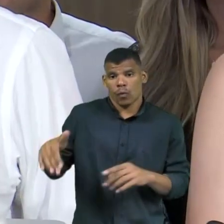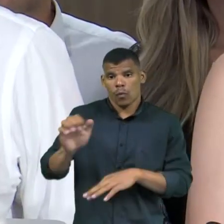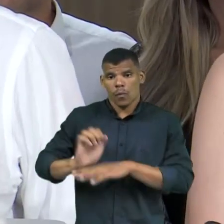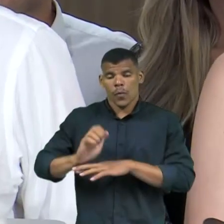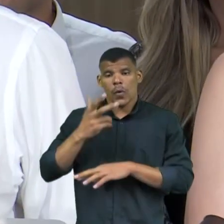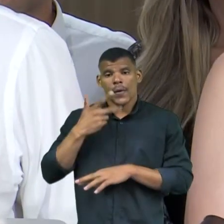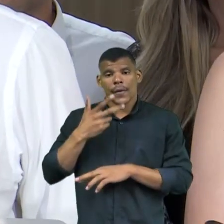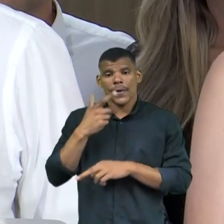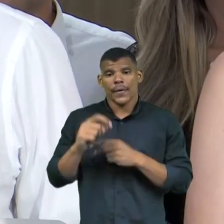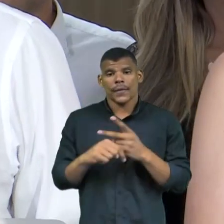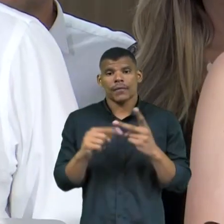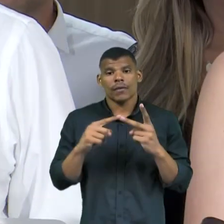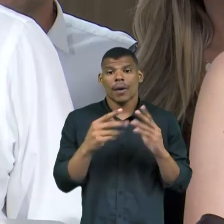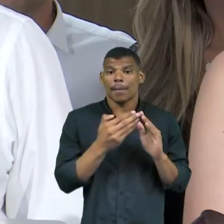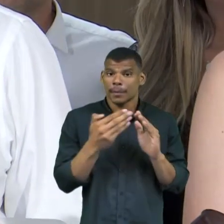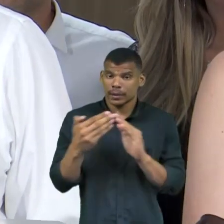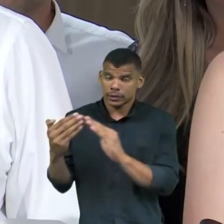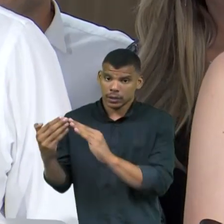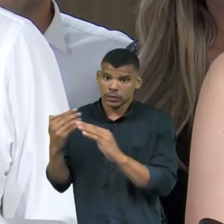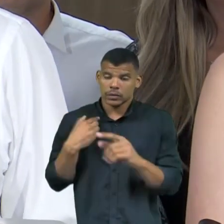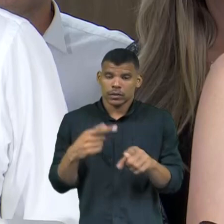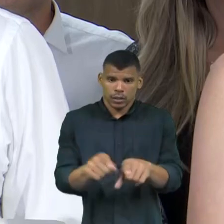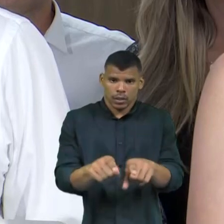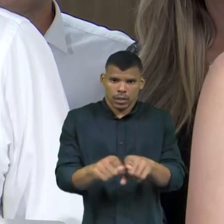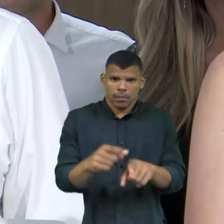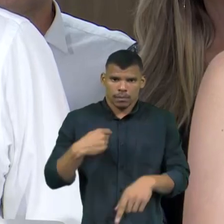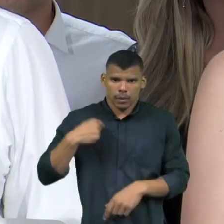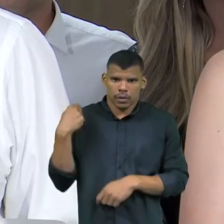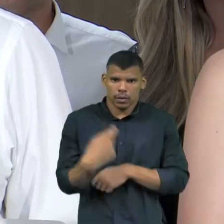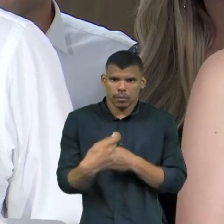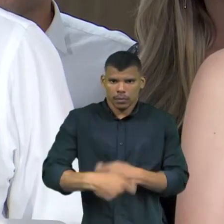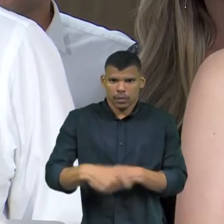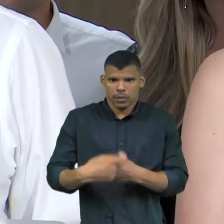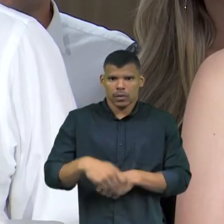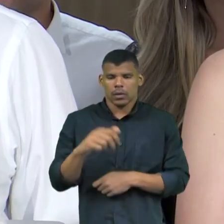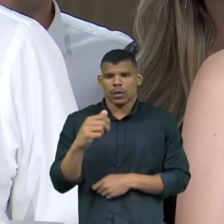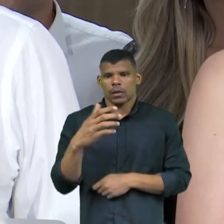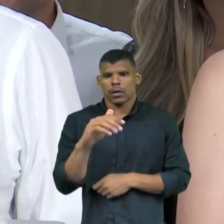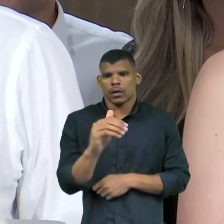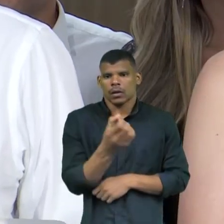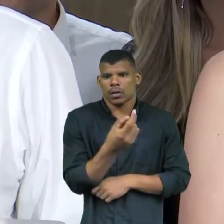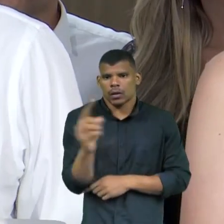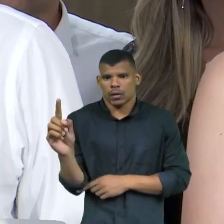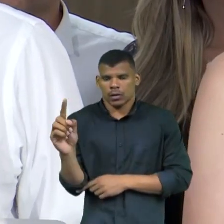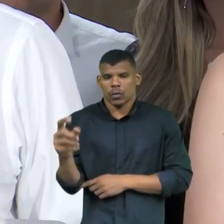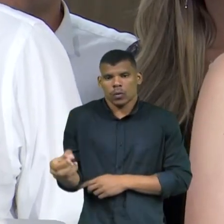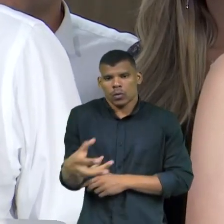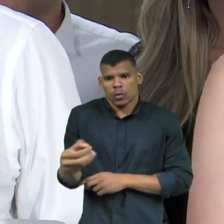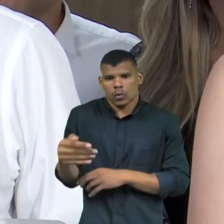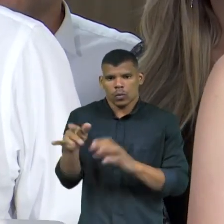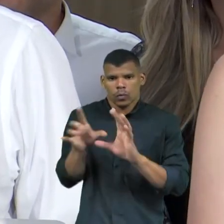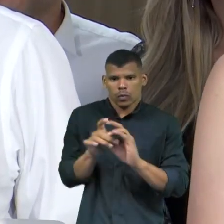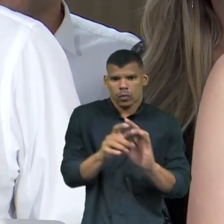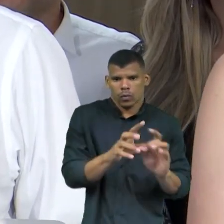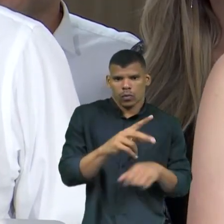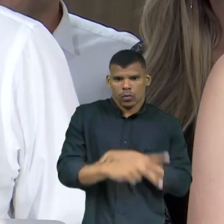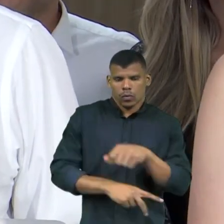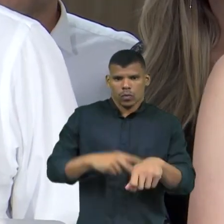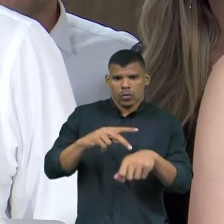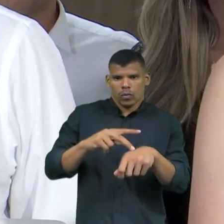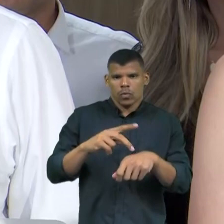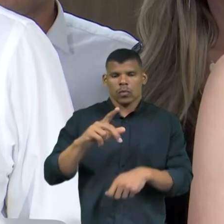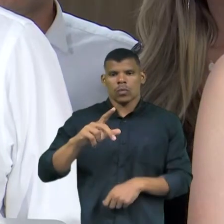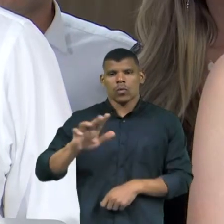da habitação e que precisamos ter ações, esperamos ter isso no novo cenário do país com o governo do presidente